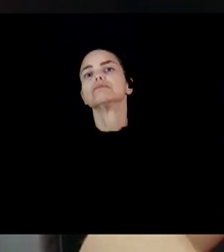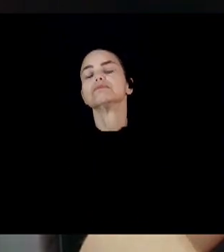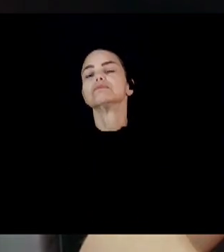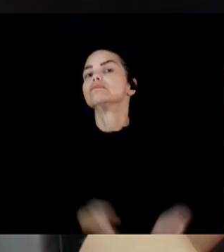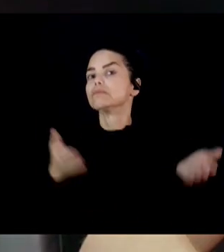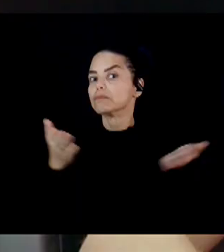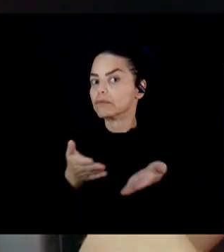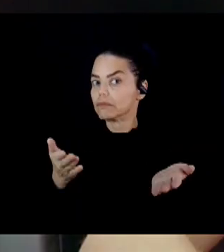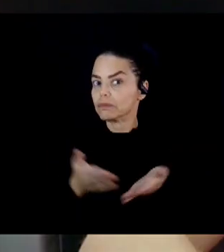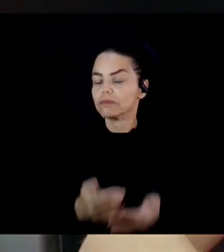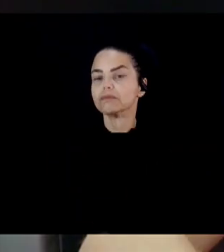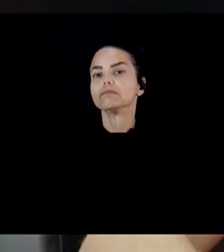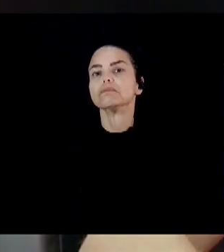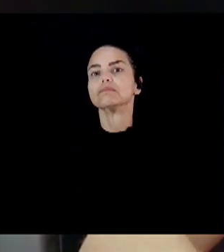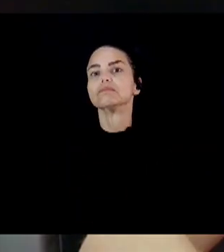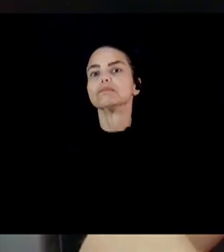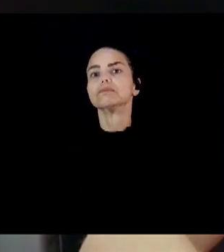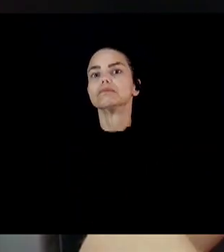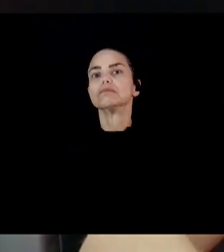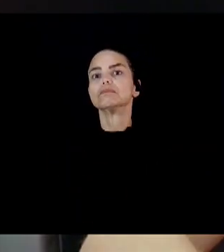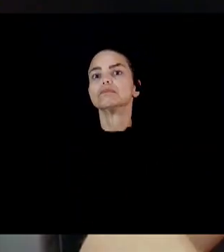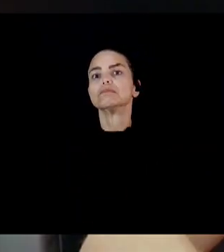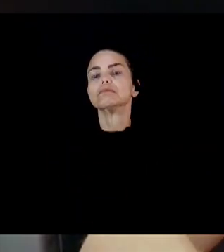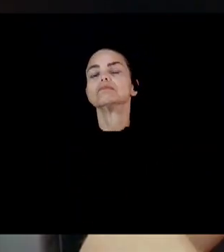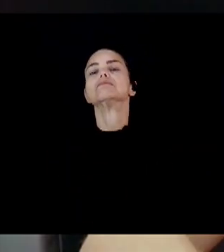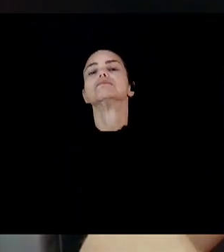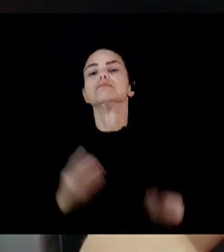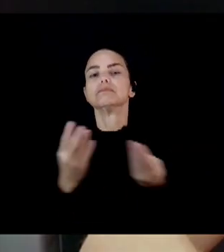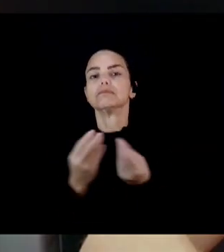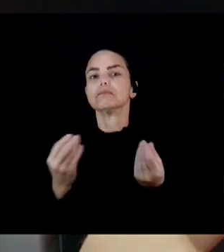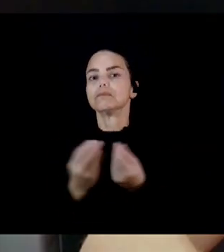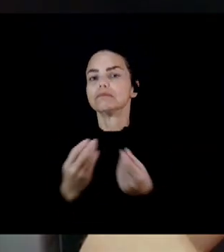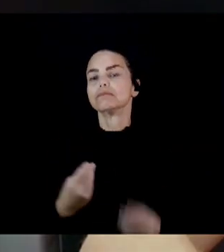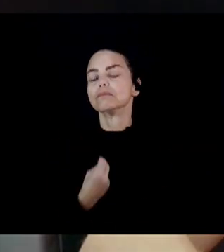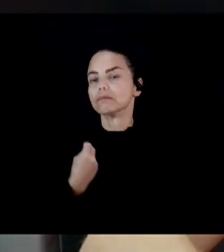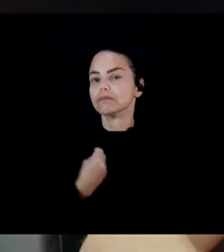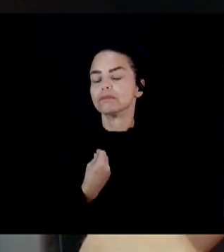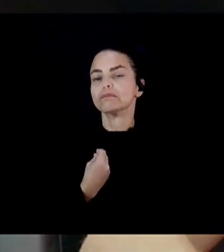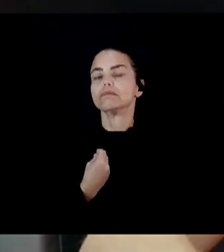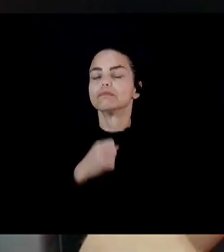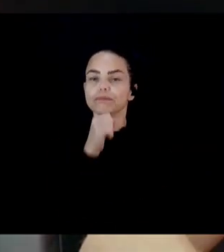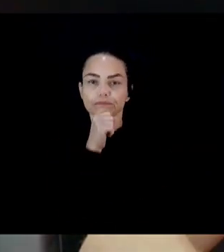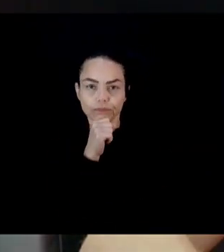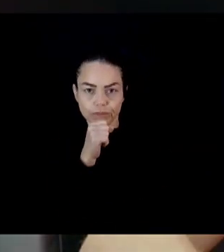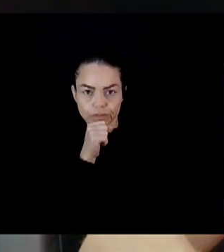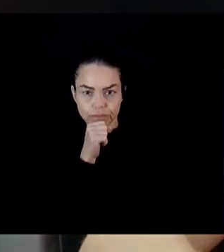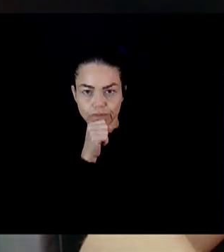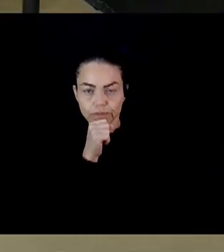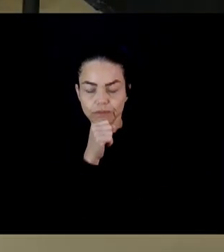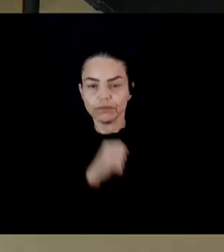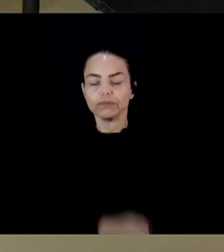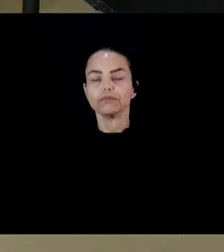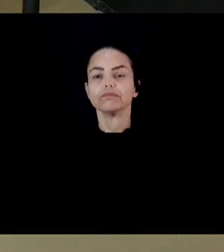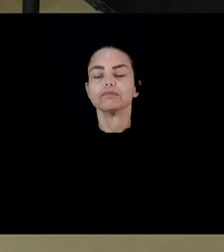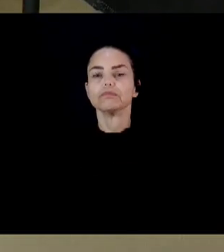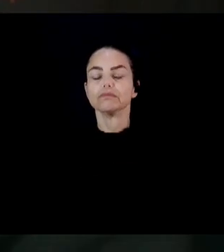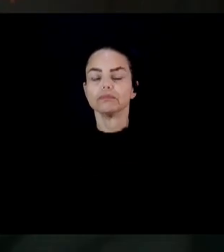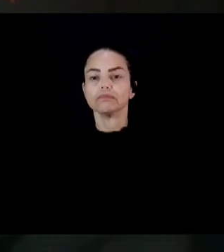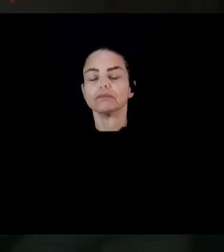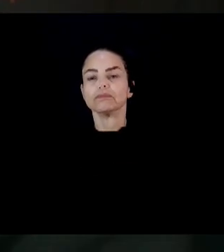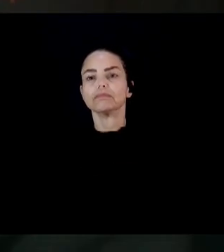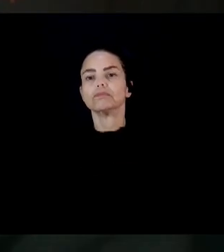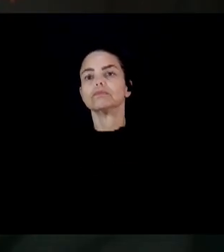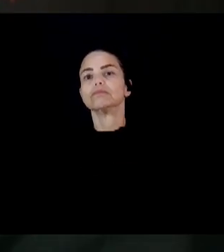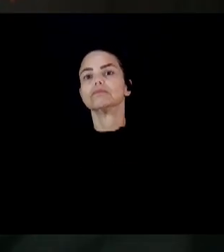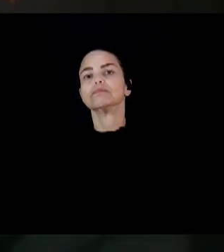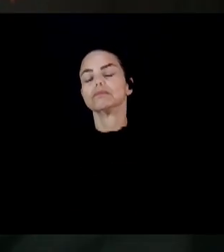né? Para que a gente tenha aí uma qualidade de vida na terceira idade para cima. É verdade. Você sabe que a gente